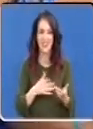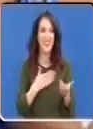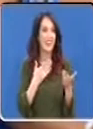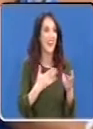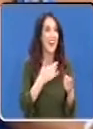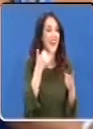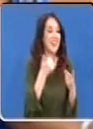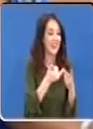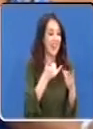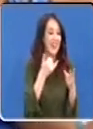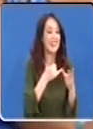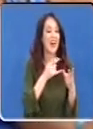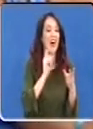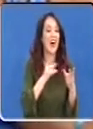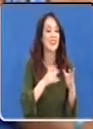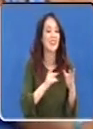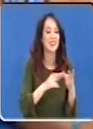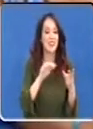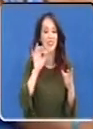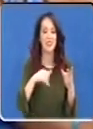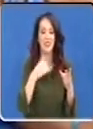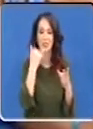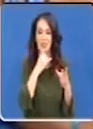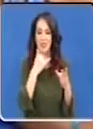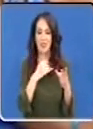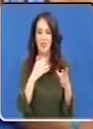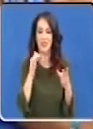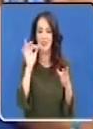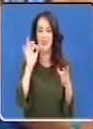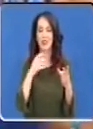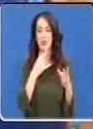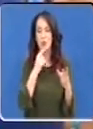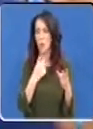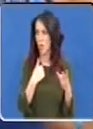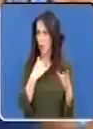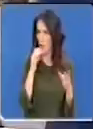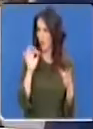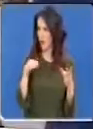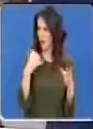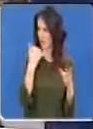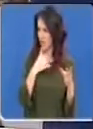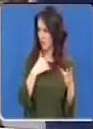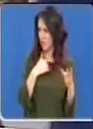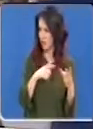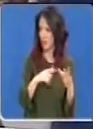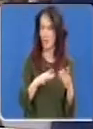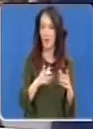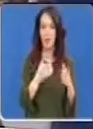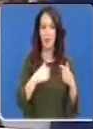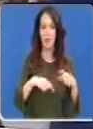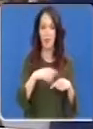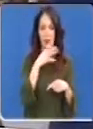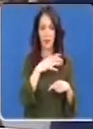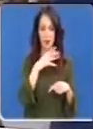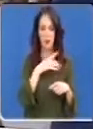Agora o que é que vamos ouvir? És o meu final feliz. Sou o teu final feliz? Não é? Isto não me parece nada bem. O Gosto na reunião deu uma explicação